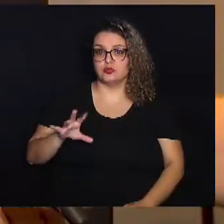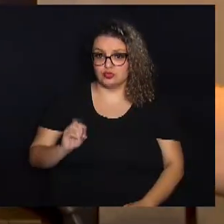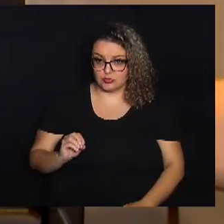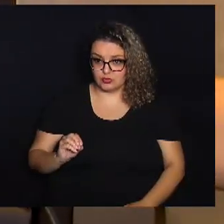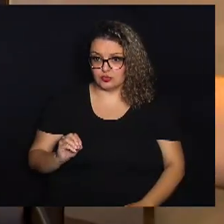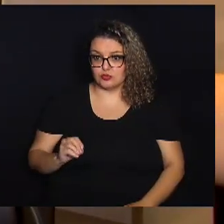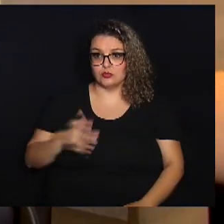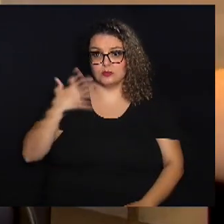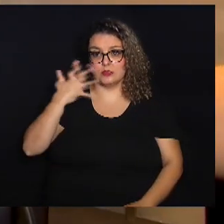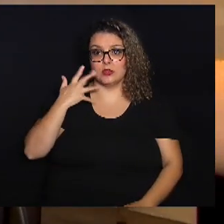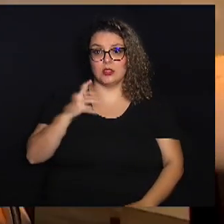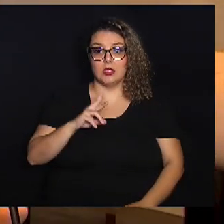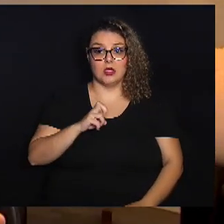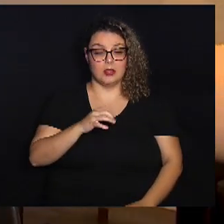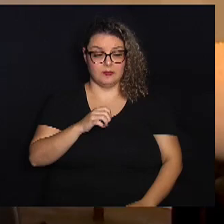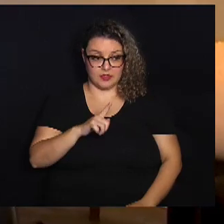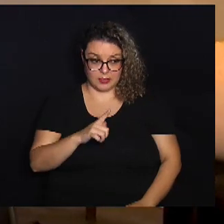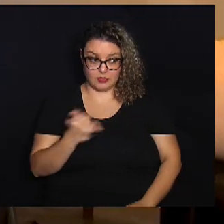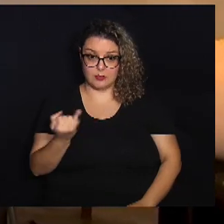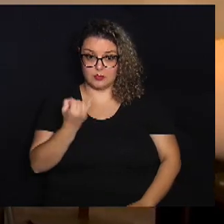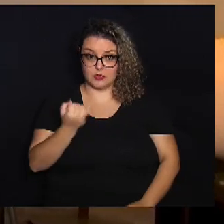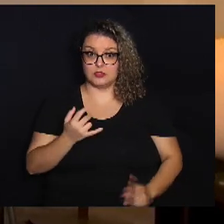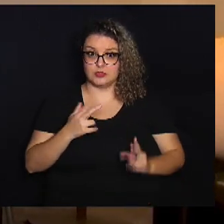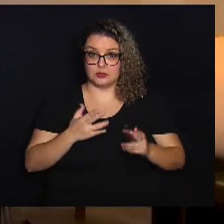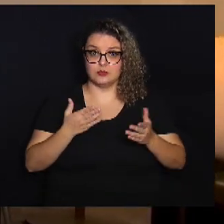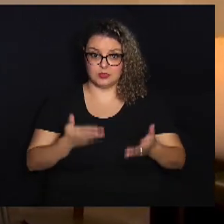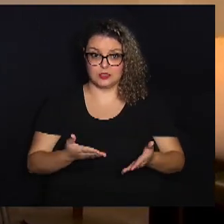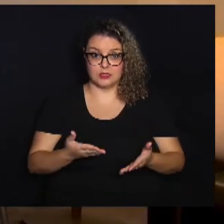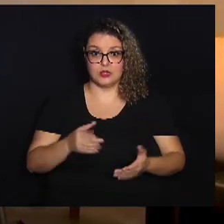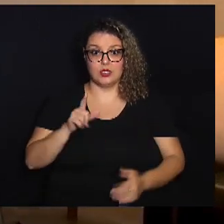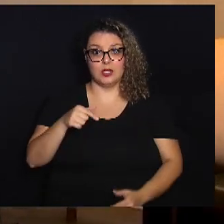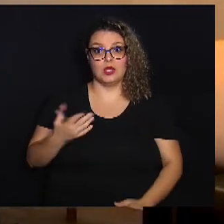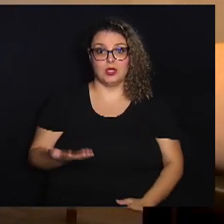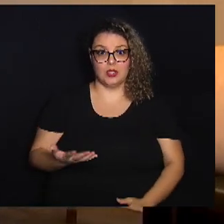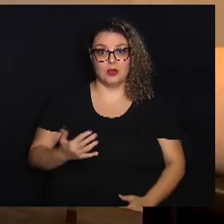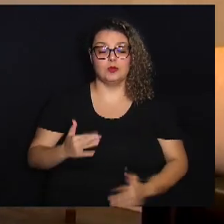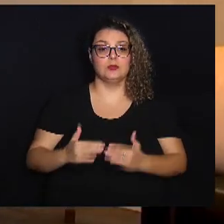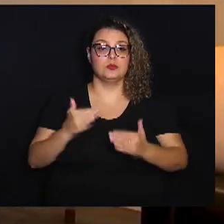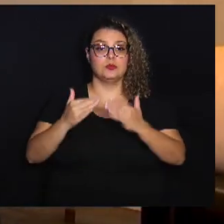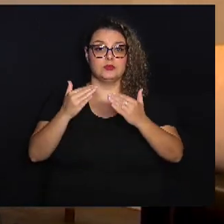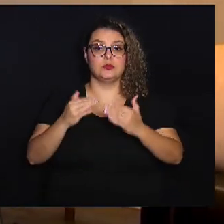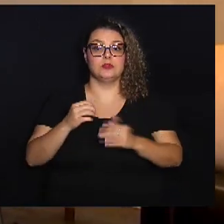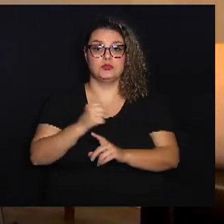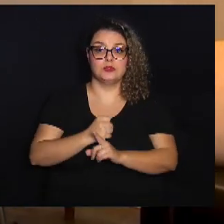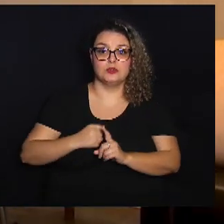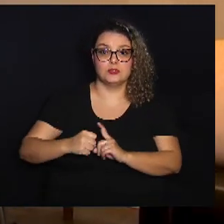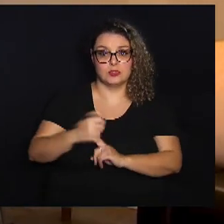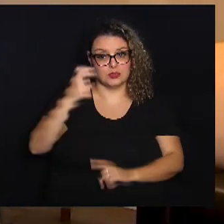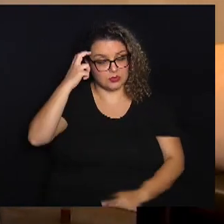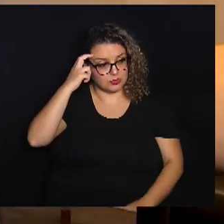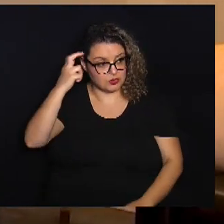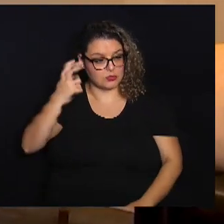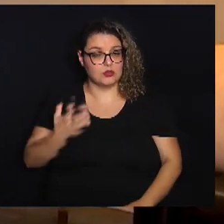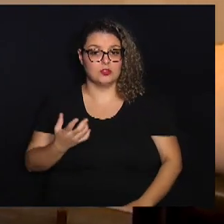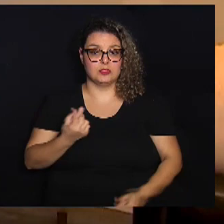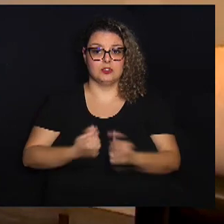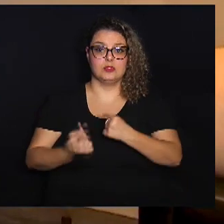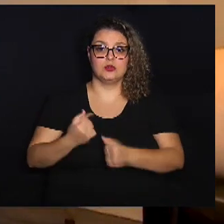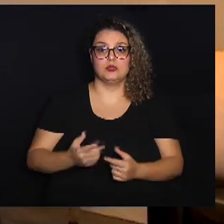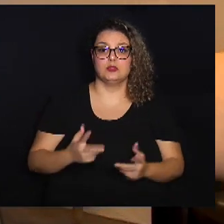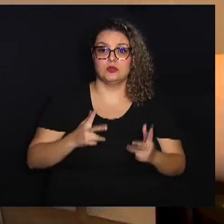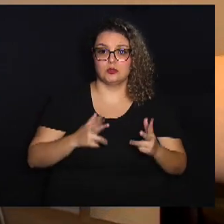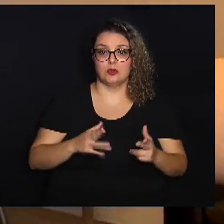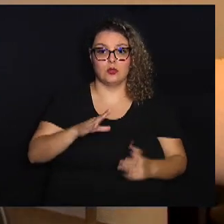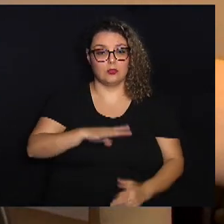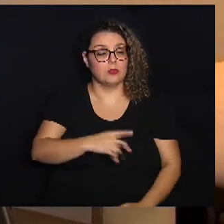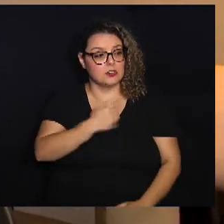evento. Rafael, a importância de um evento como esse é promover o desenvolvimento sócio, intelectual e econômico de uma cidade como Campinas, que